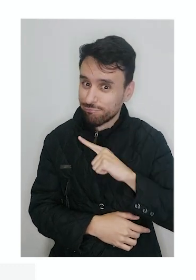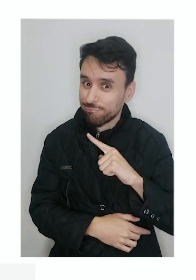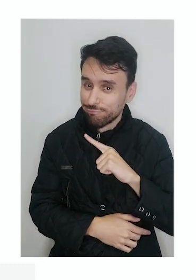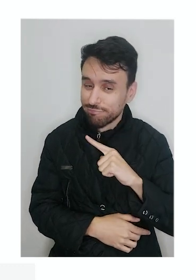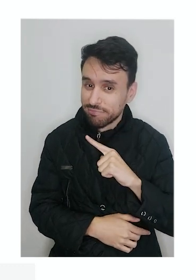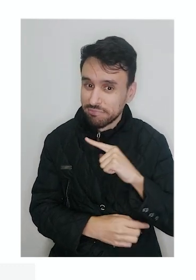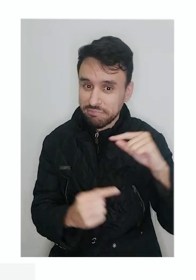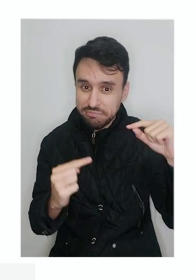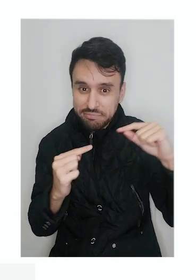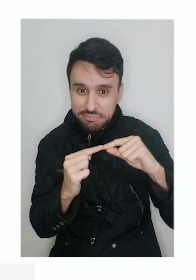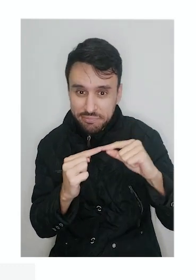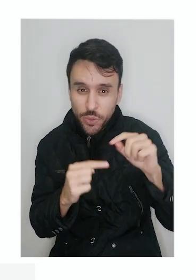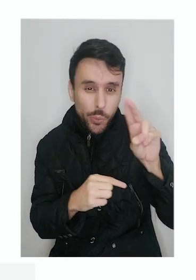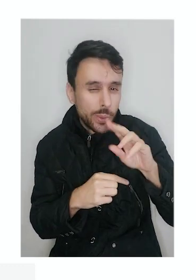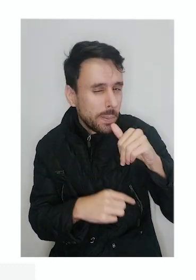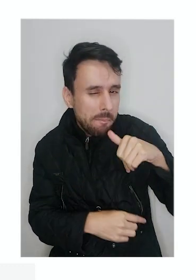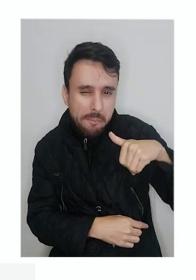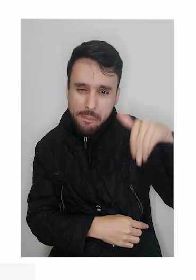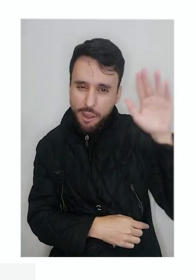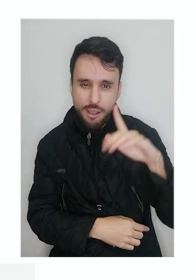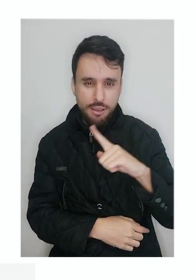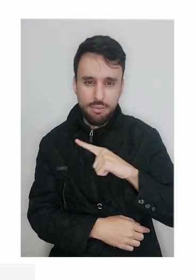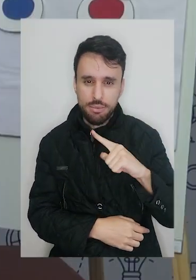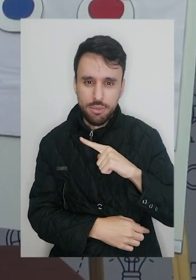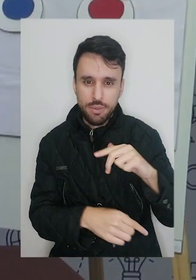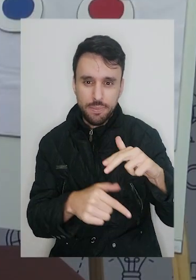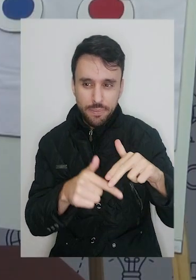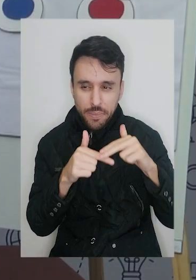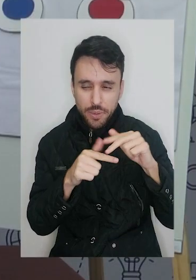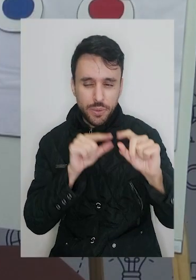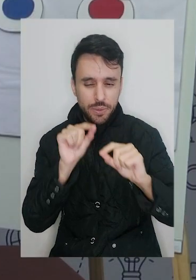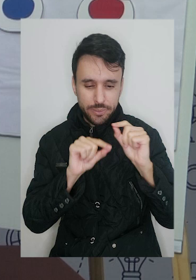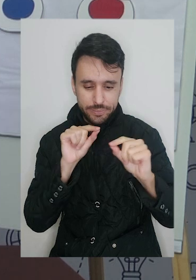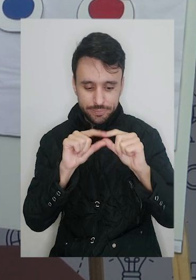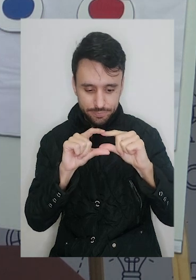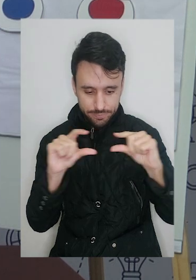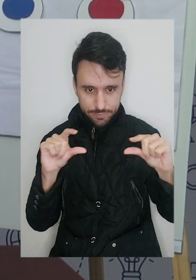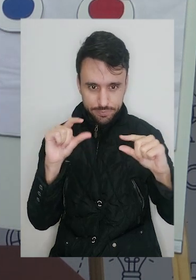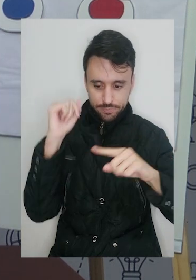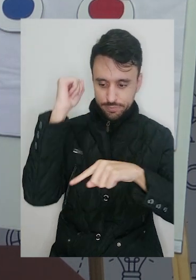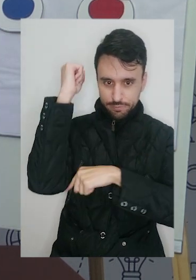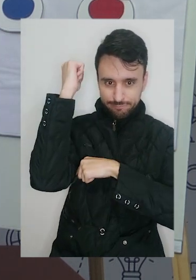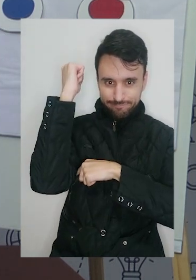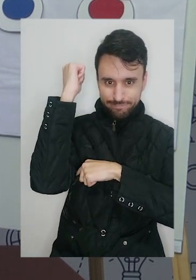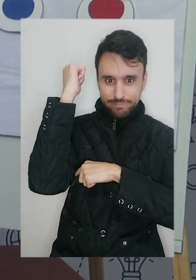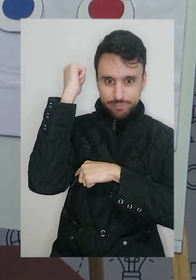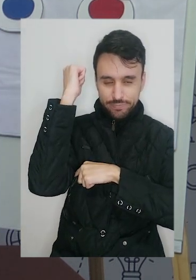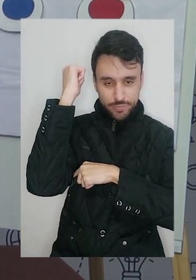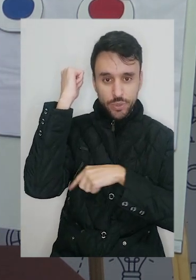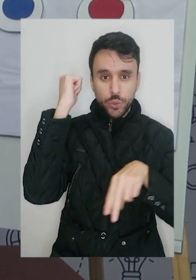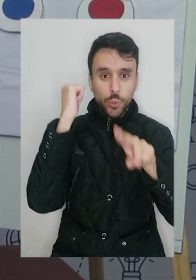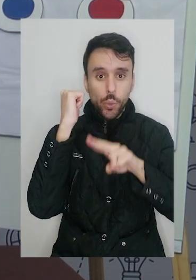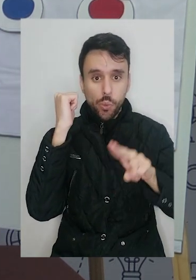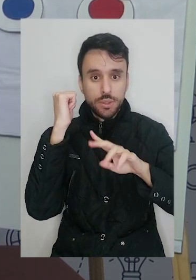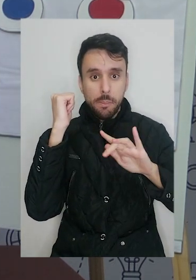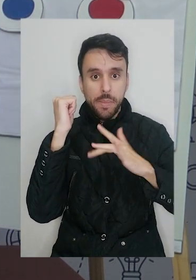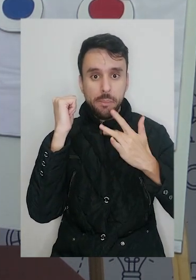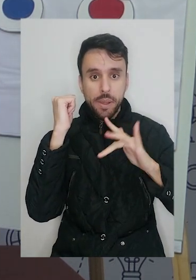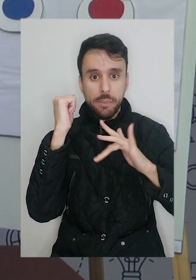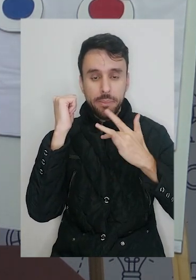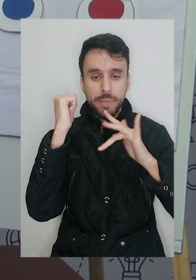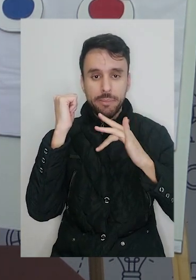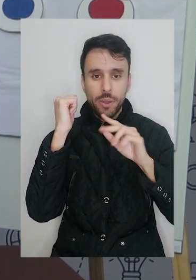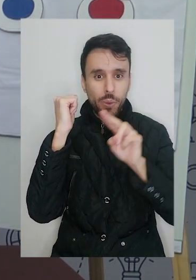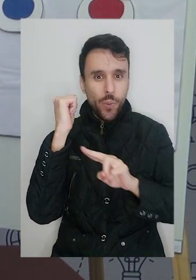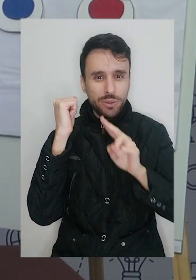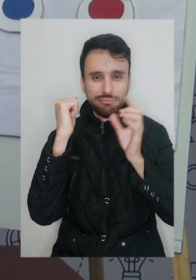né? Que usamos bastante. Colocamos ele desta forma embaixo do braço. Então, termômetro digital, hein?